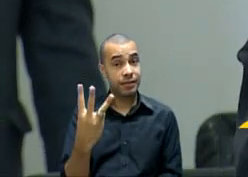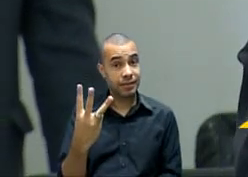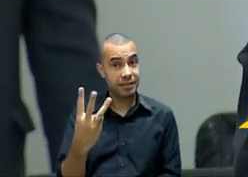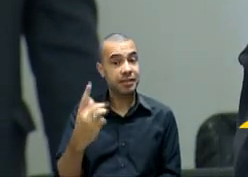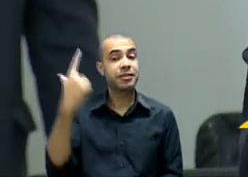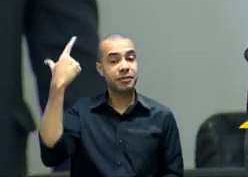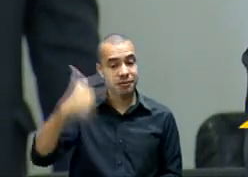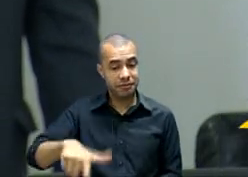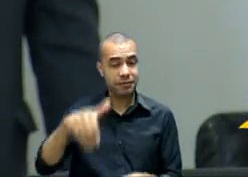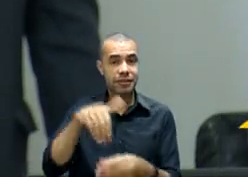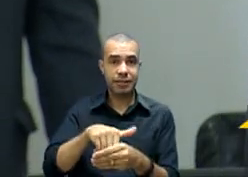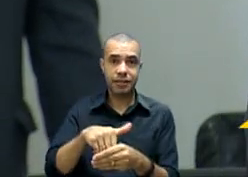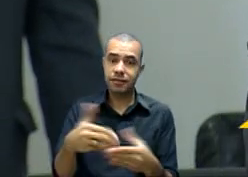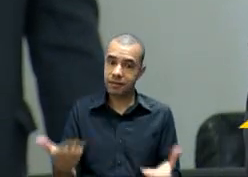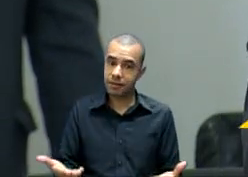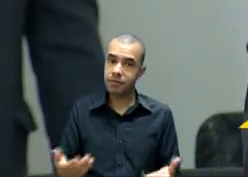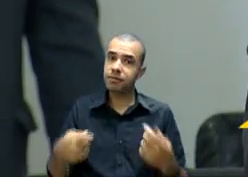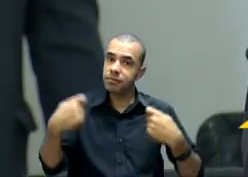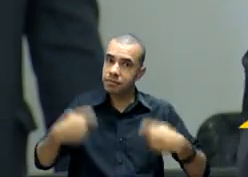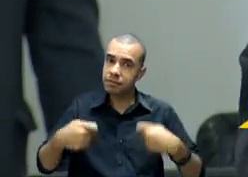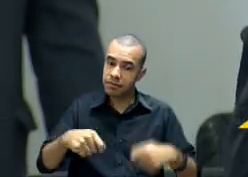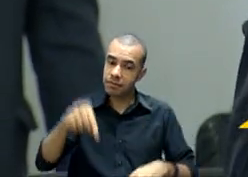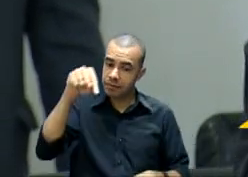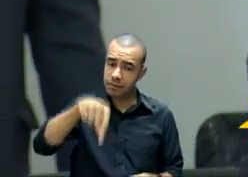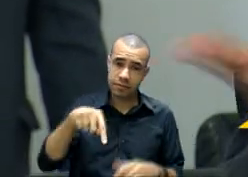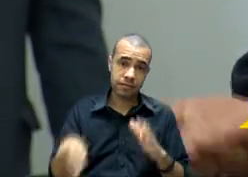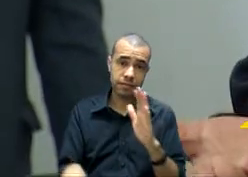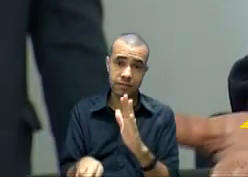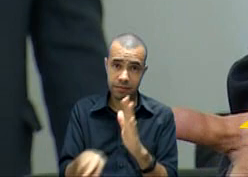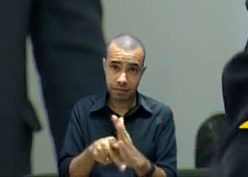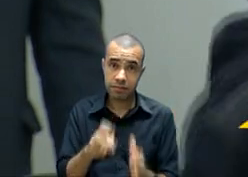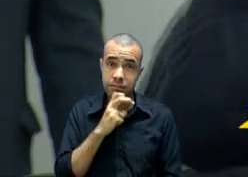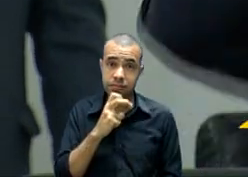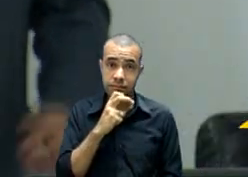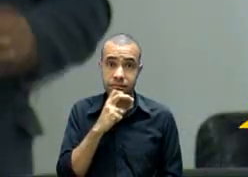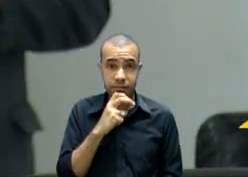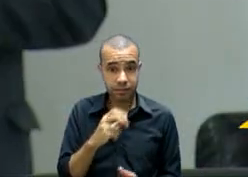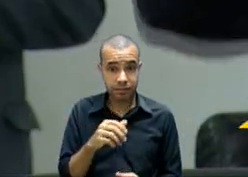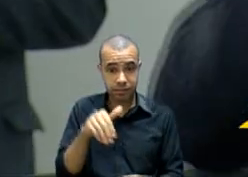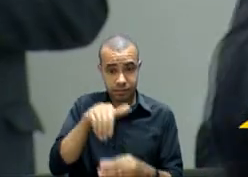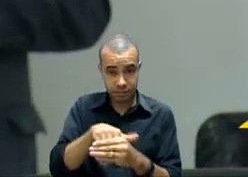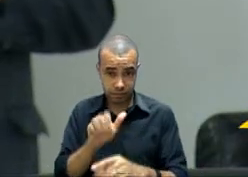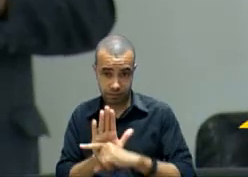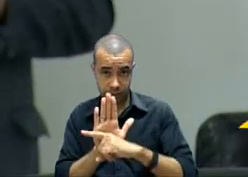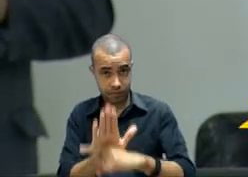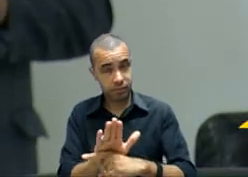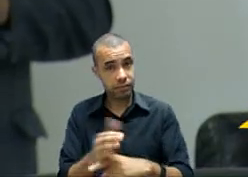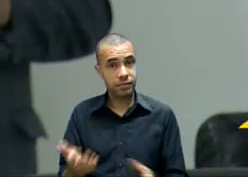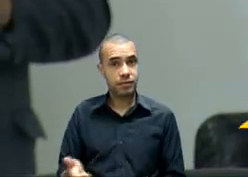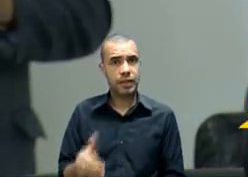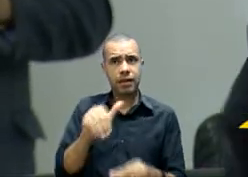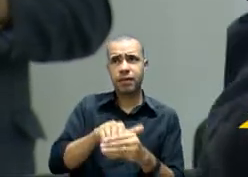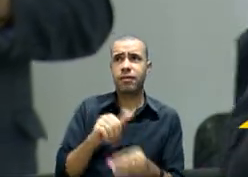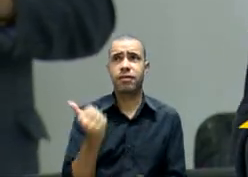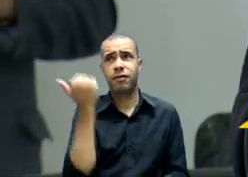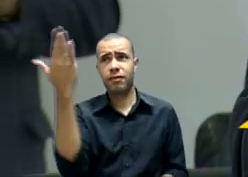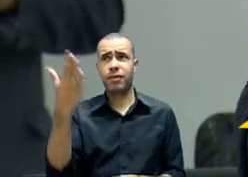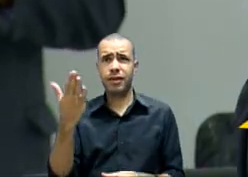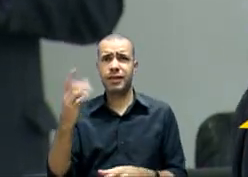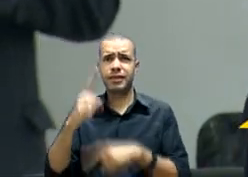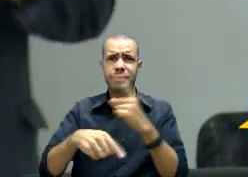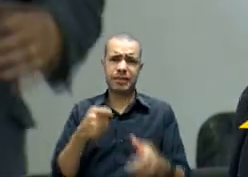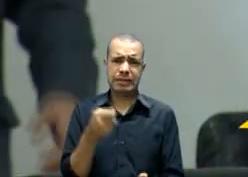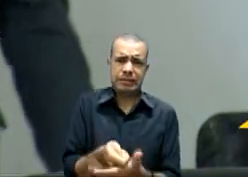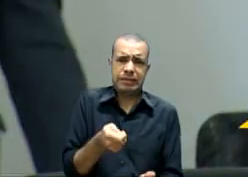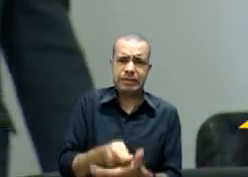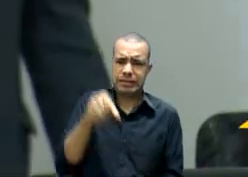valorizar os que são da casa para cobrar os que são da casa. Senão, nós cobramos, quando eu dou o voto para outro, mas cobro da casa. Eu acho que está tendo